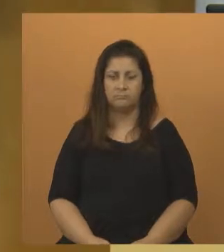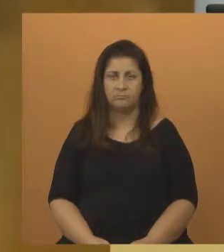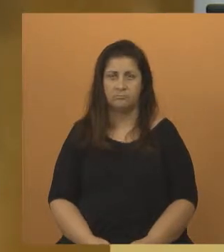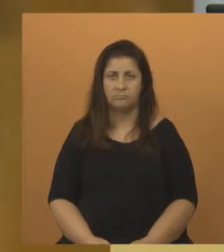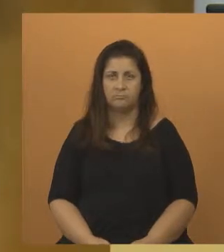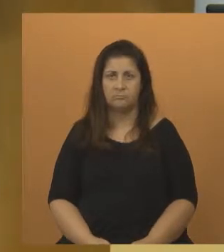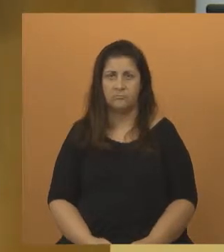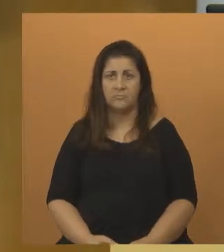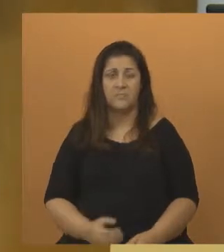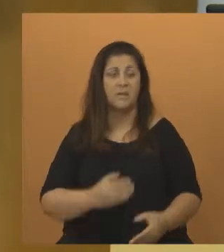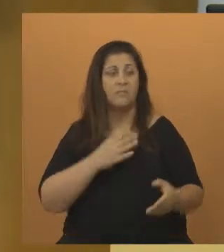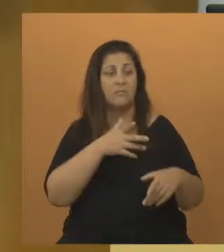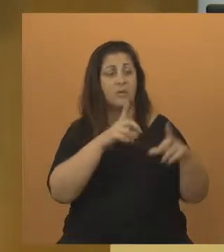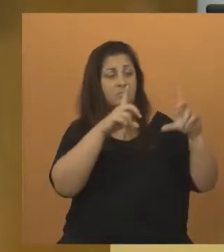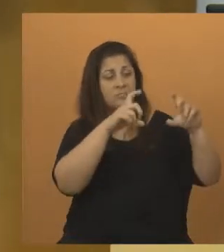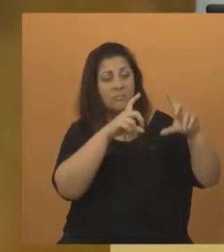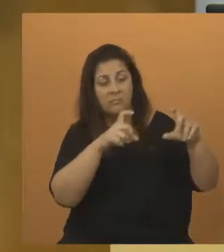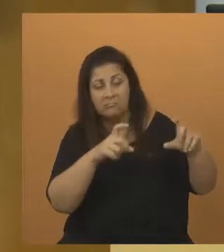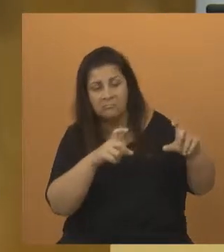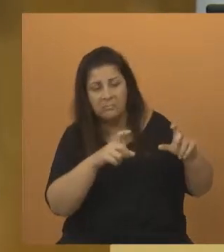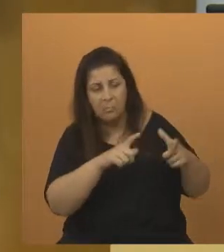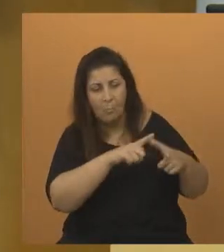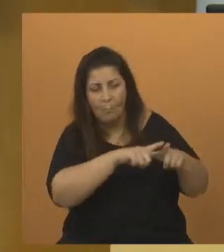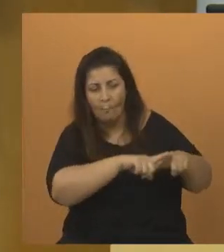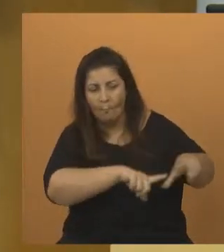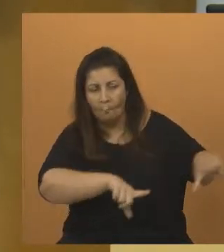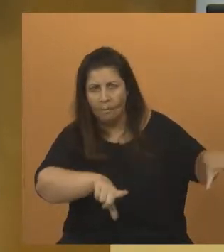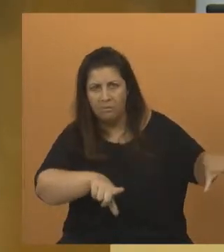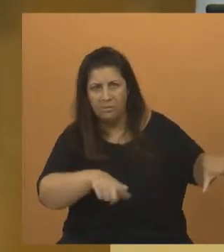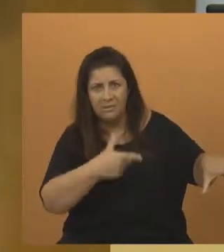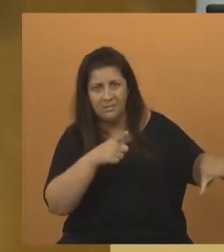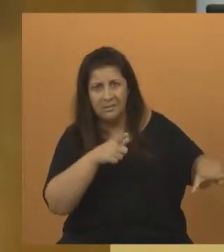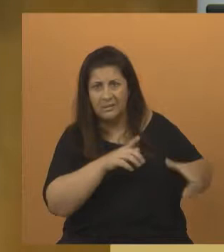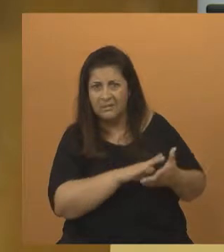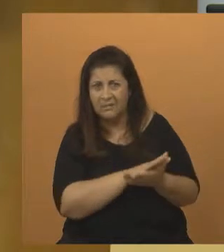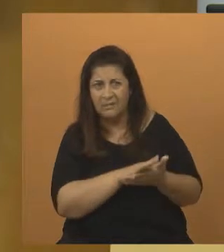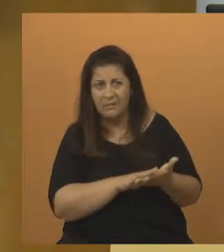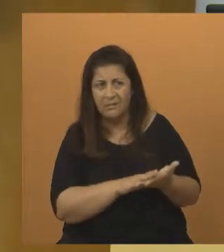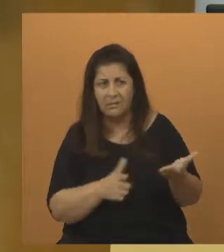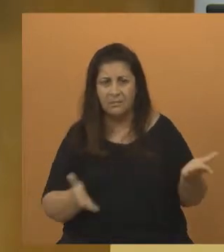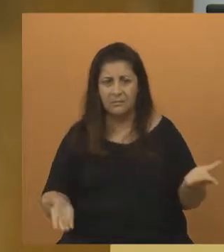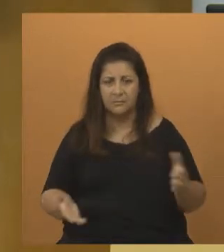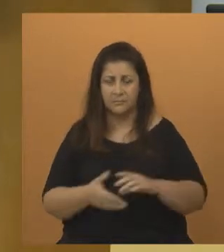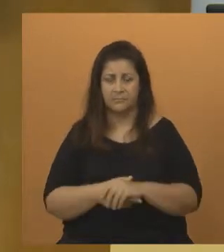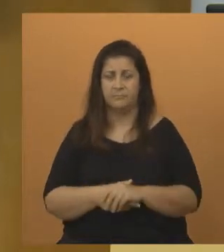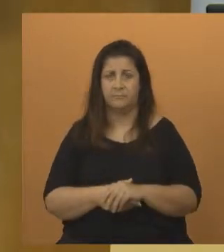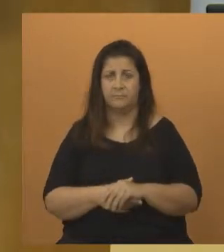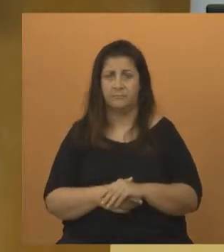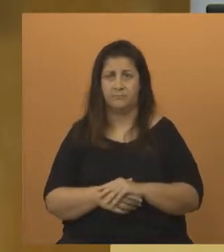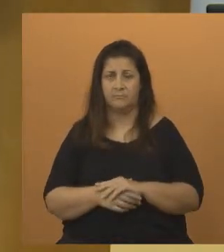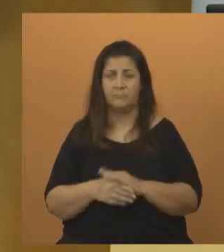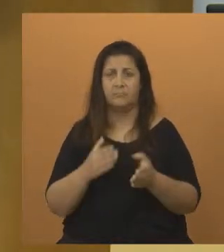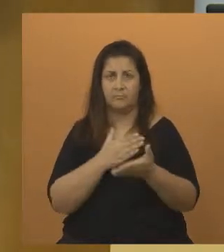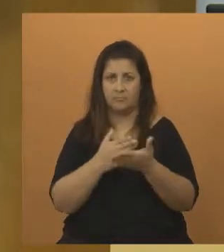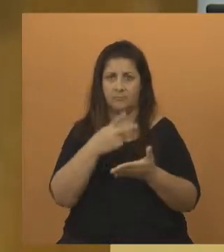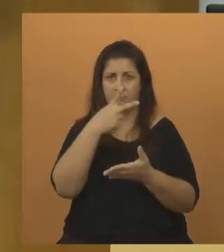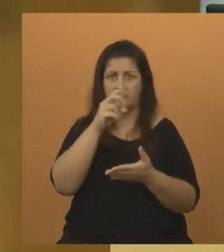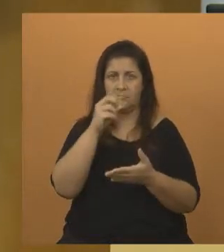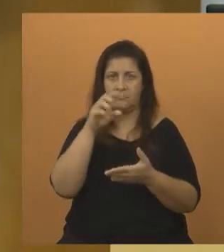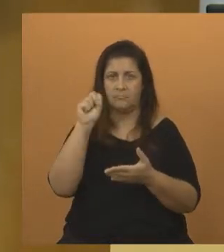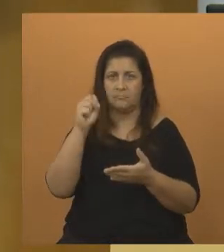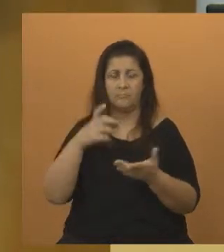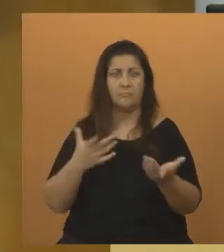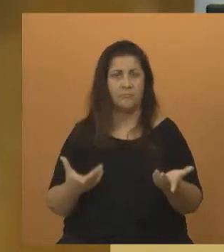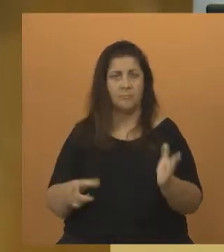junto com a Secretaria de Educação. Lá não tem nada. Então, a partir de 2018, além que